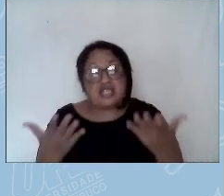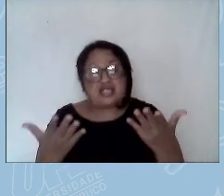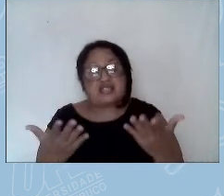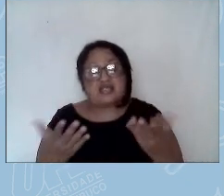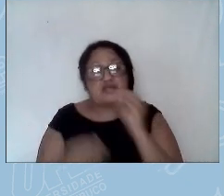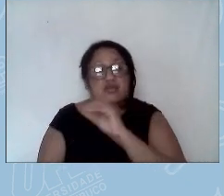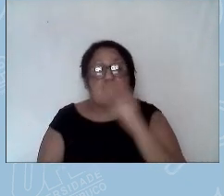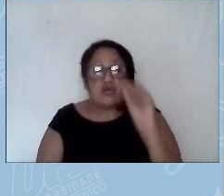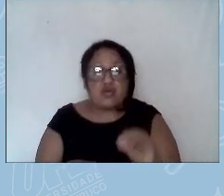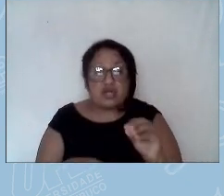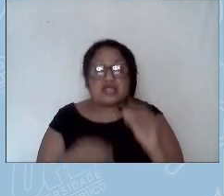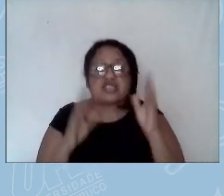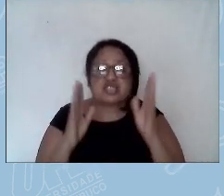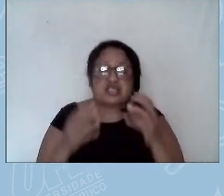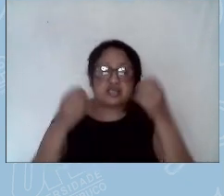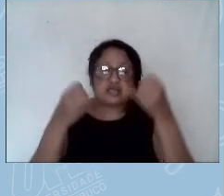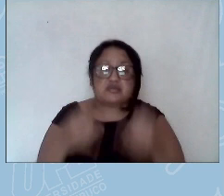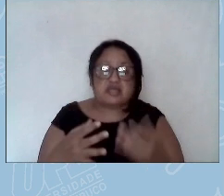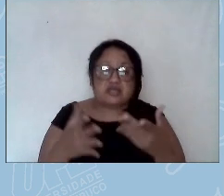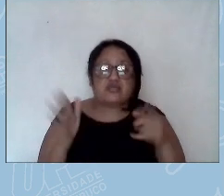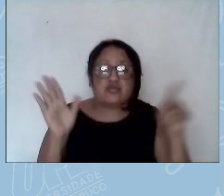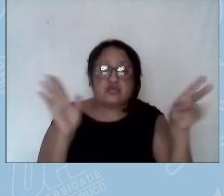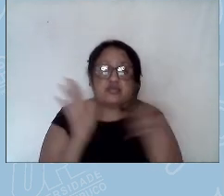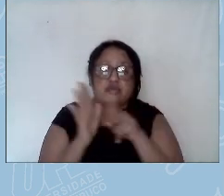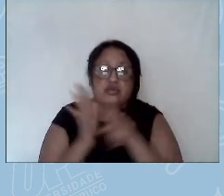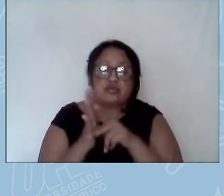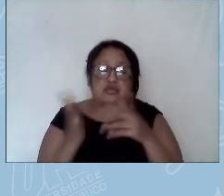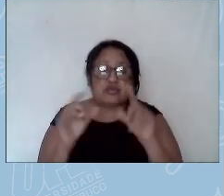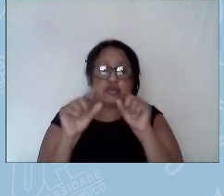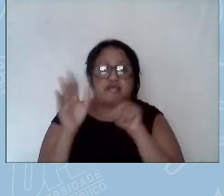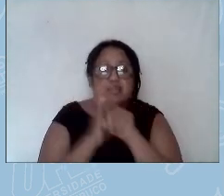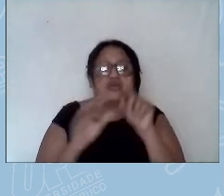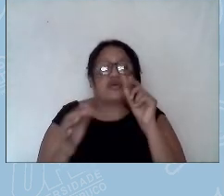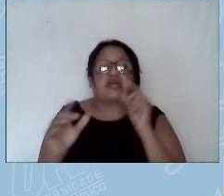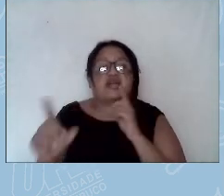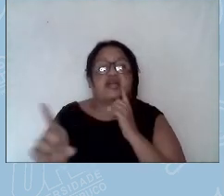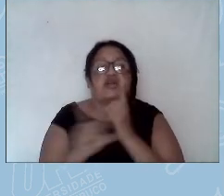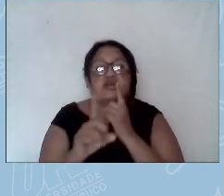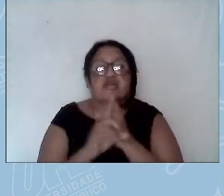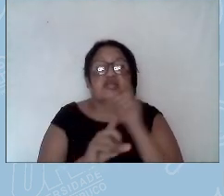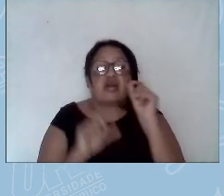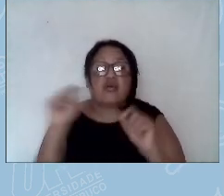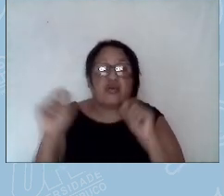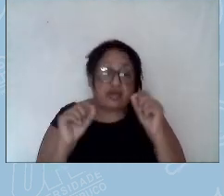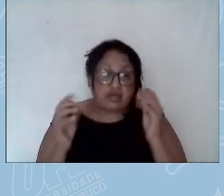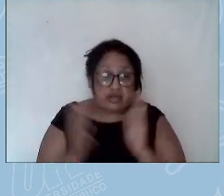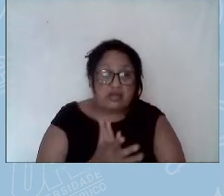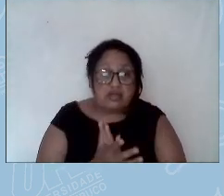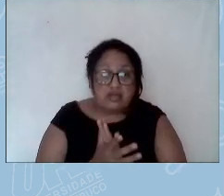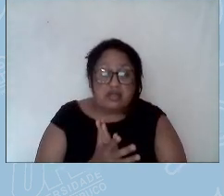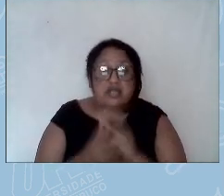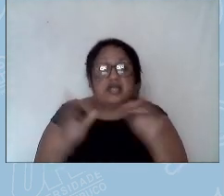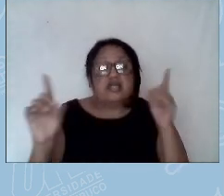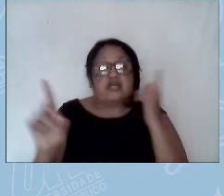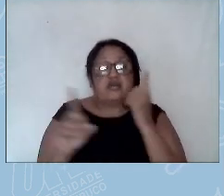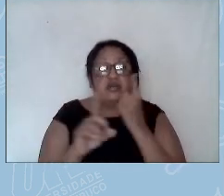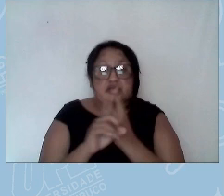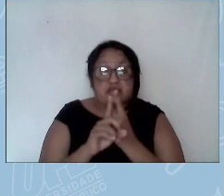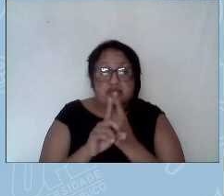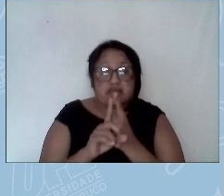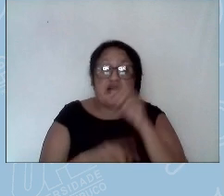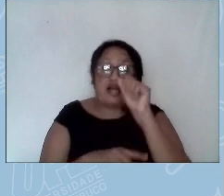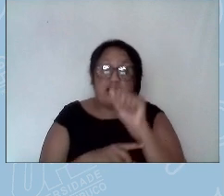o próprio enunciado o que era que ele ia encontrar ele ia encontrar que seria A ao